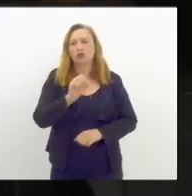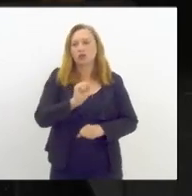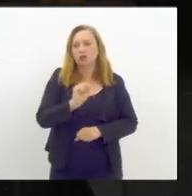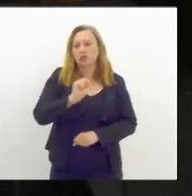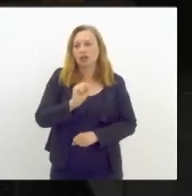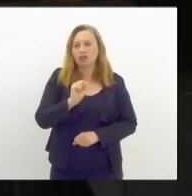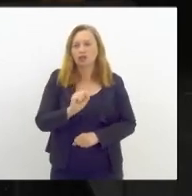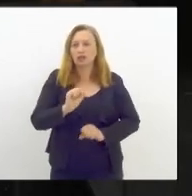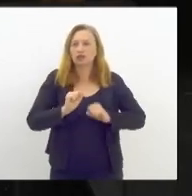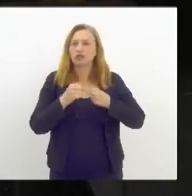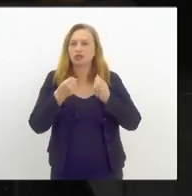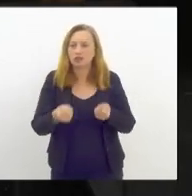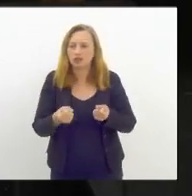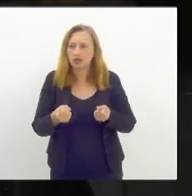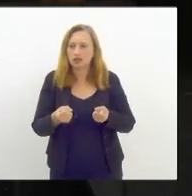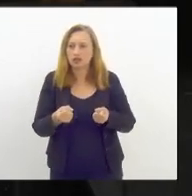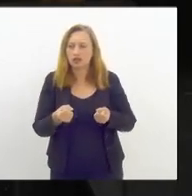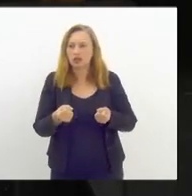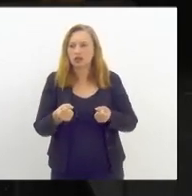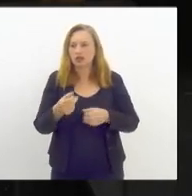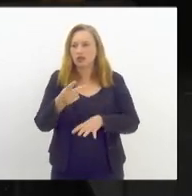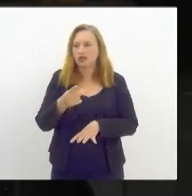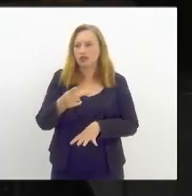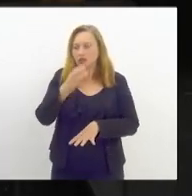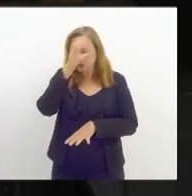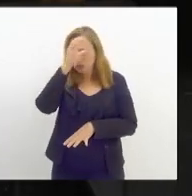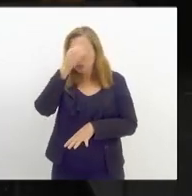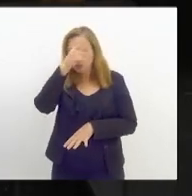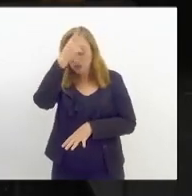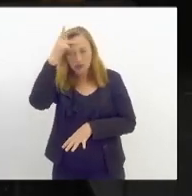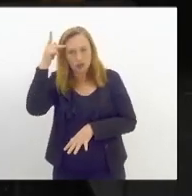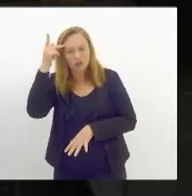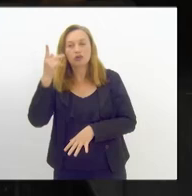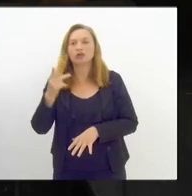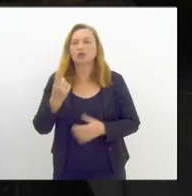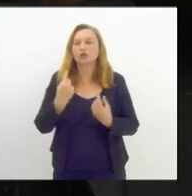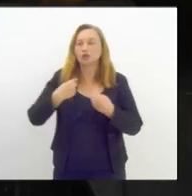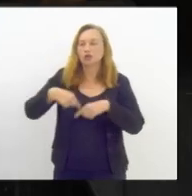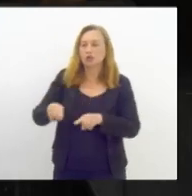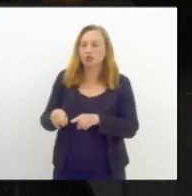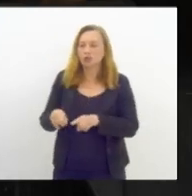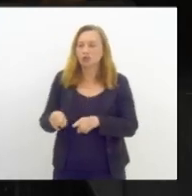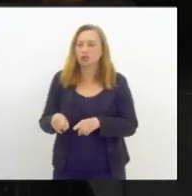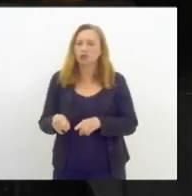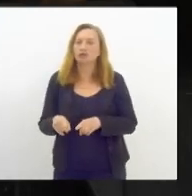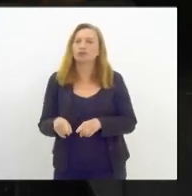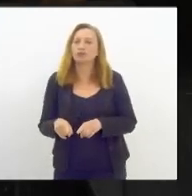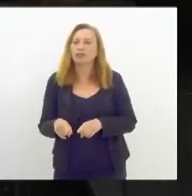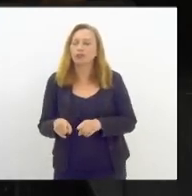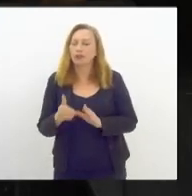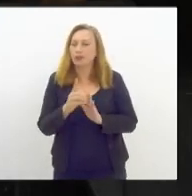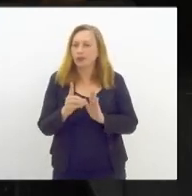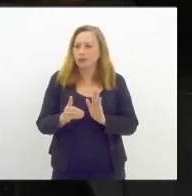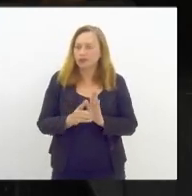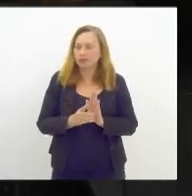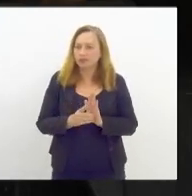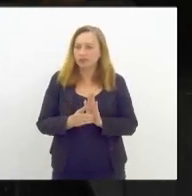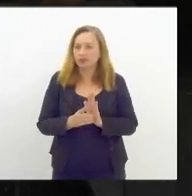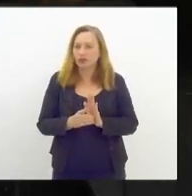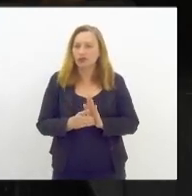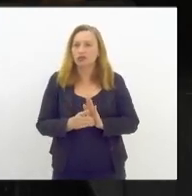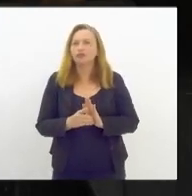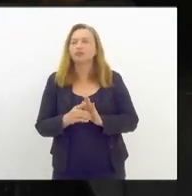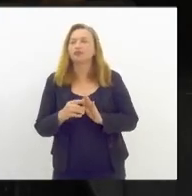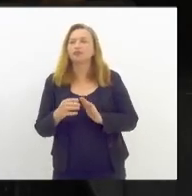a defender o consumidor lutando principalmente quantos demandas de Detran que se associou as